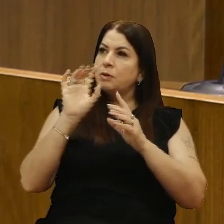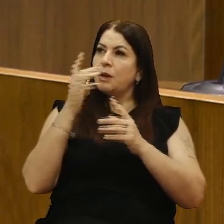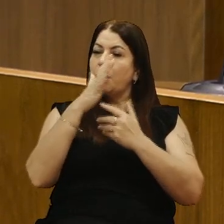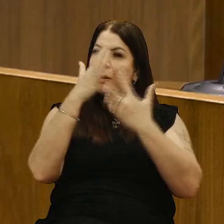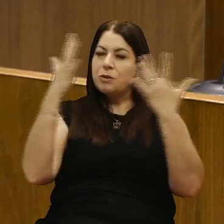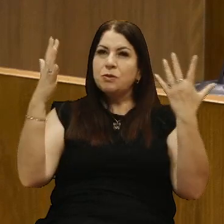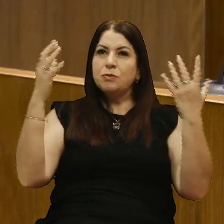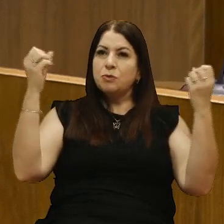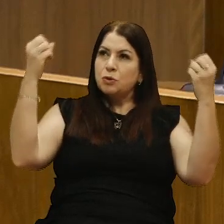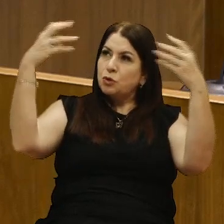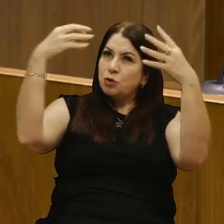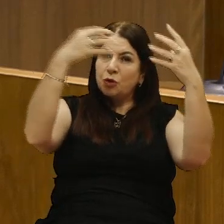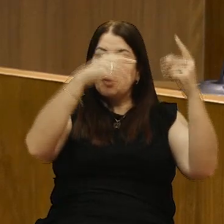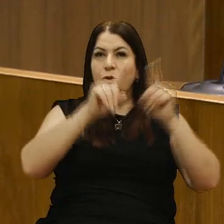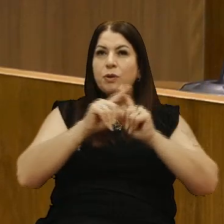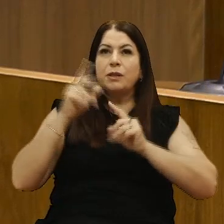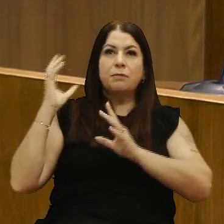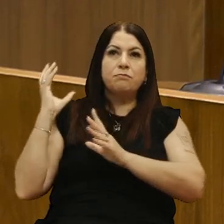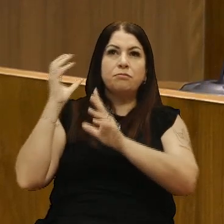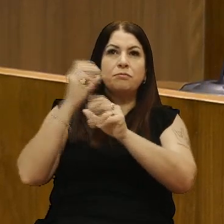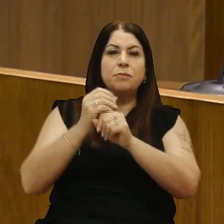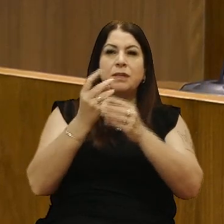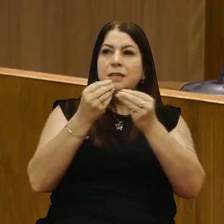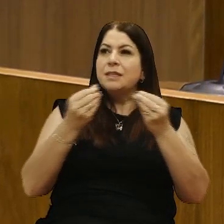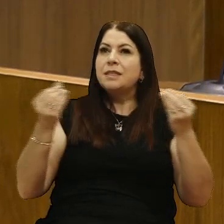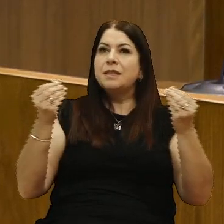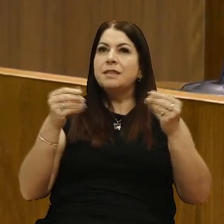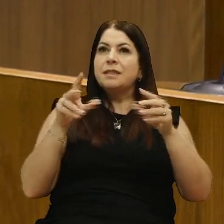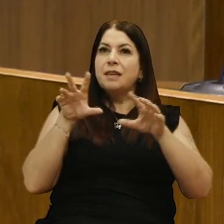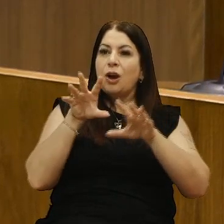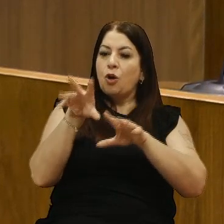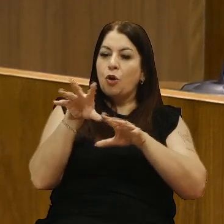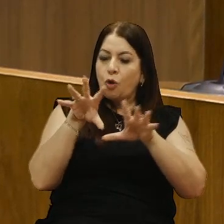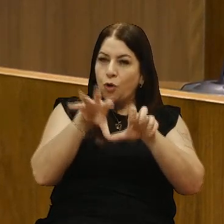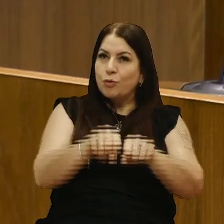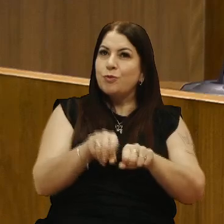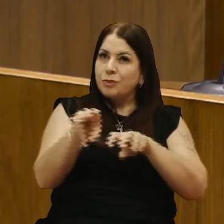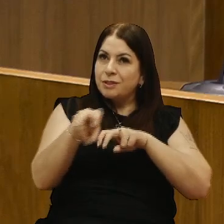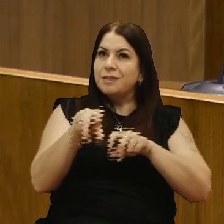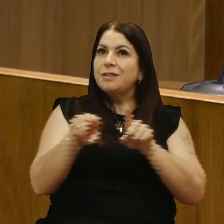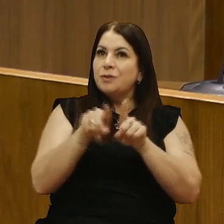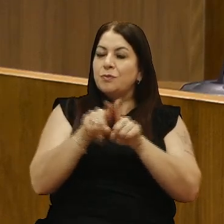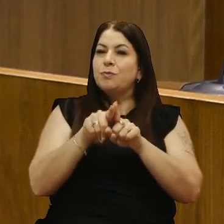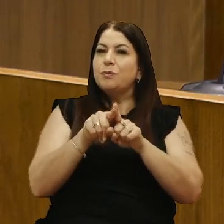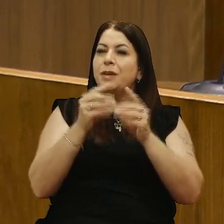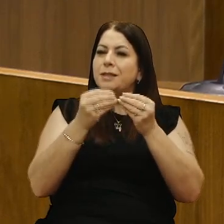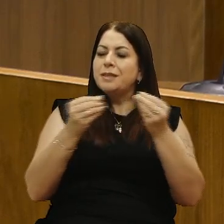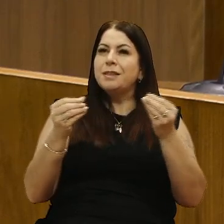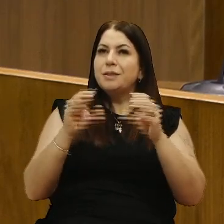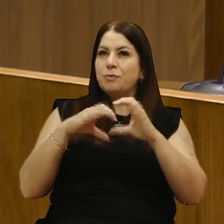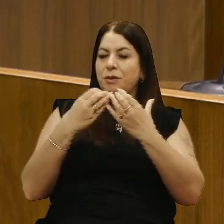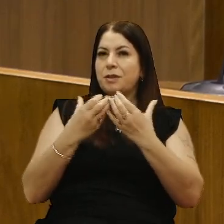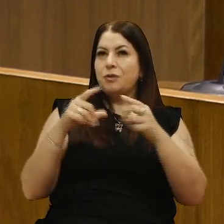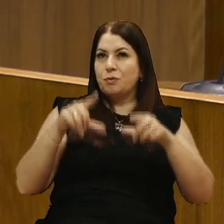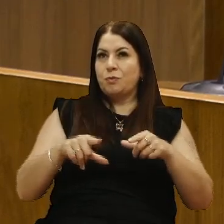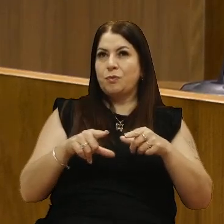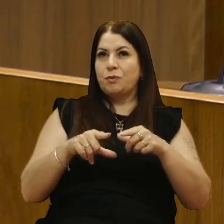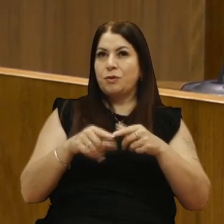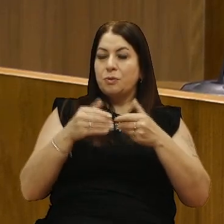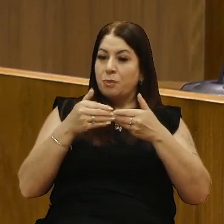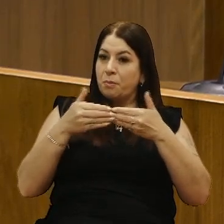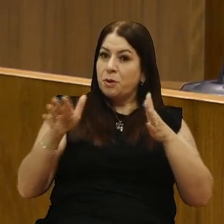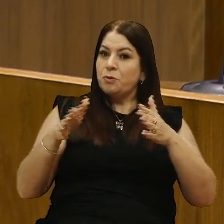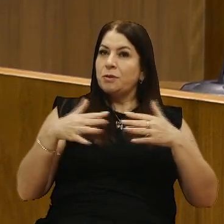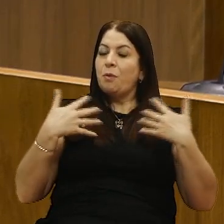histórico iluminado que resgata a essência da colonização e a identidade local, uma abertura de tirar o